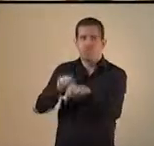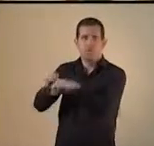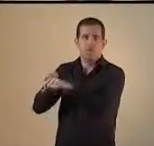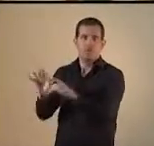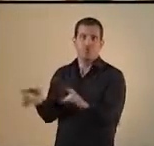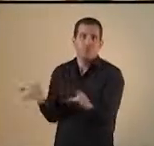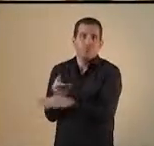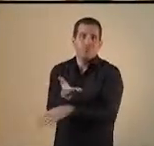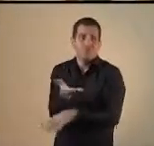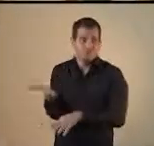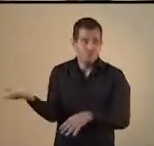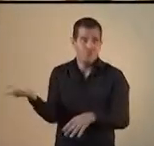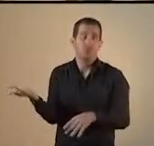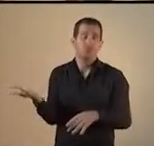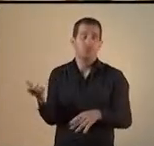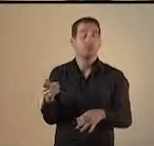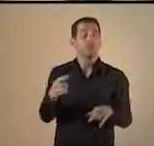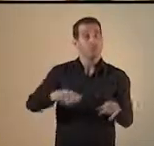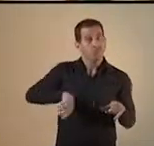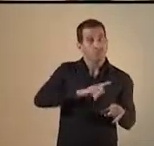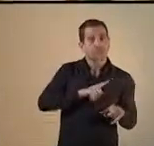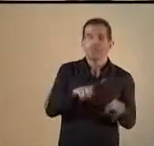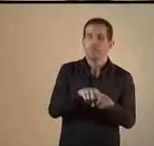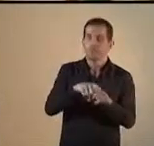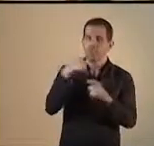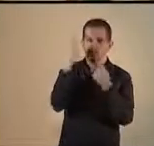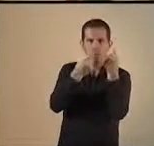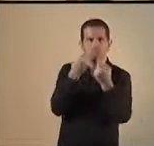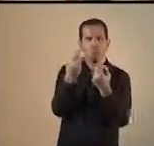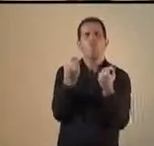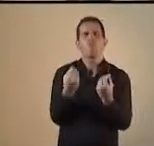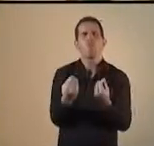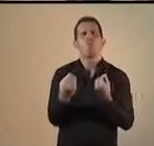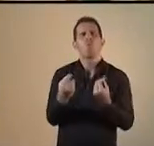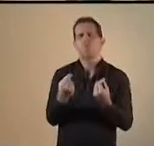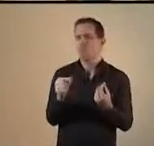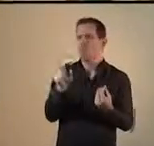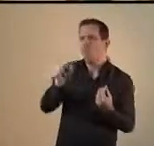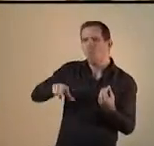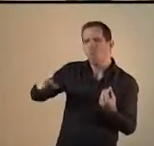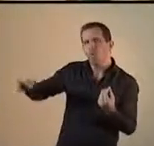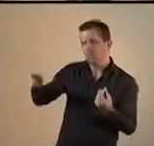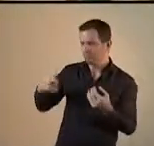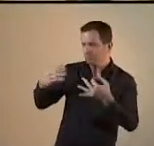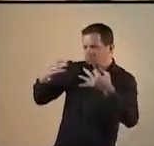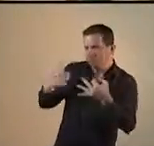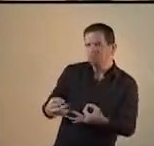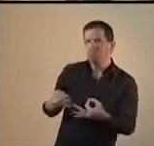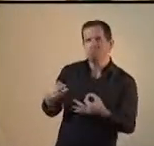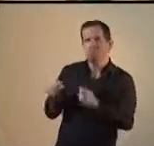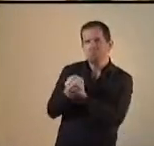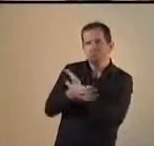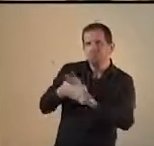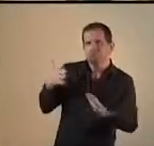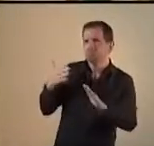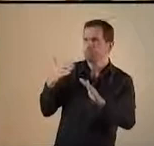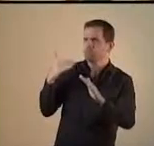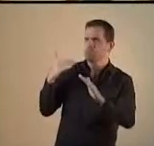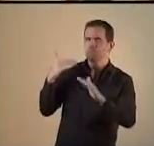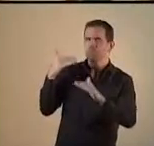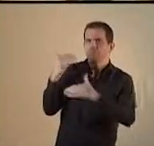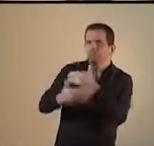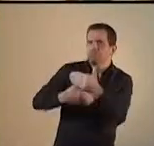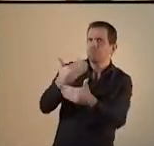a gente também se preocupa muito com a qualidade dos serviços que são oferecidos no ensino superior. A gente tem uma demanda